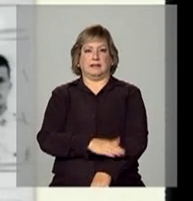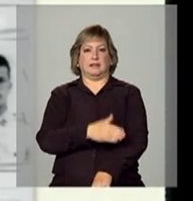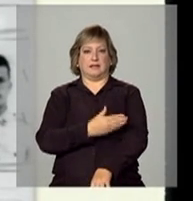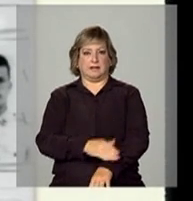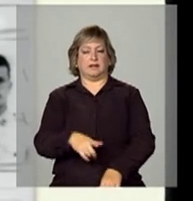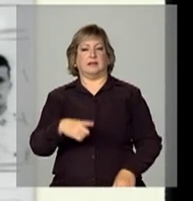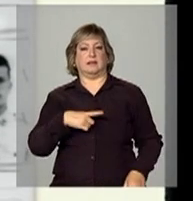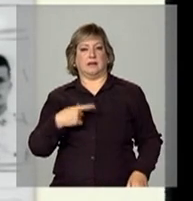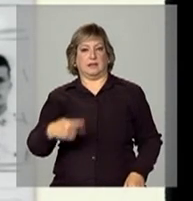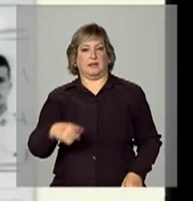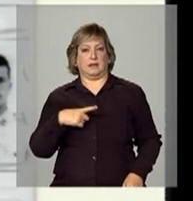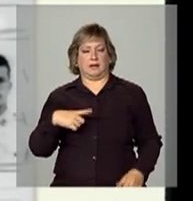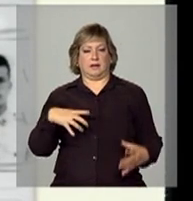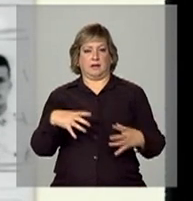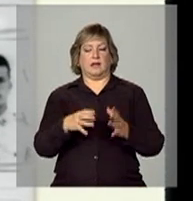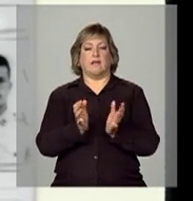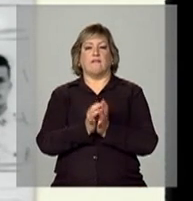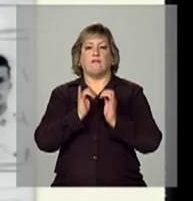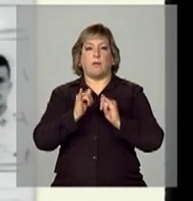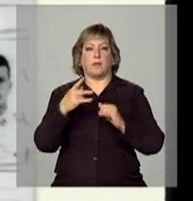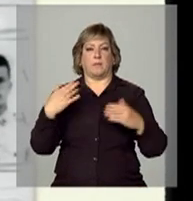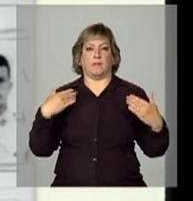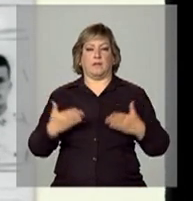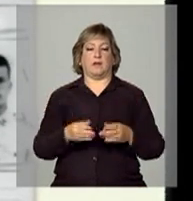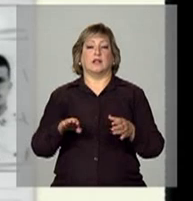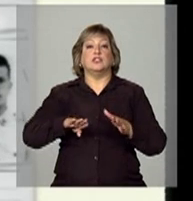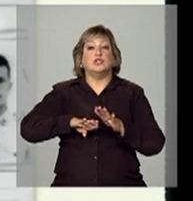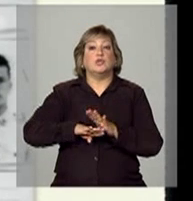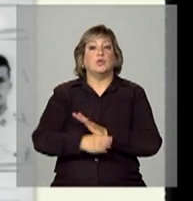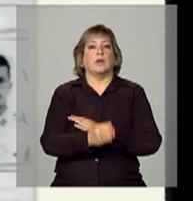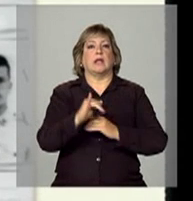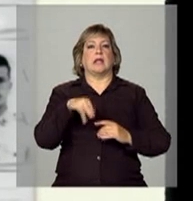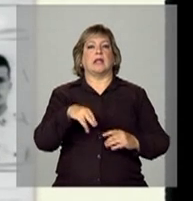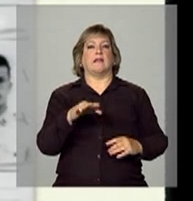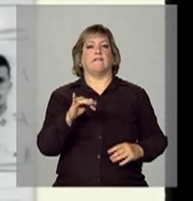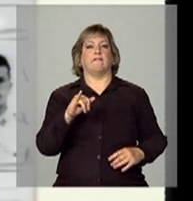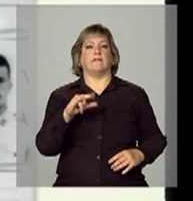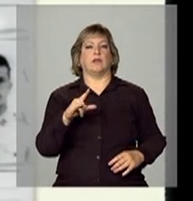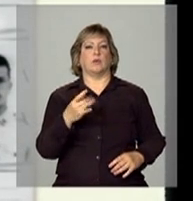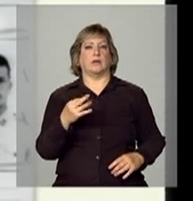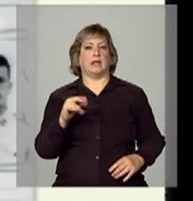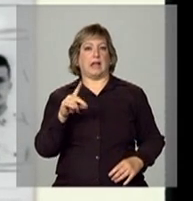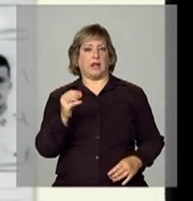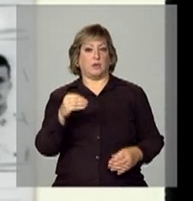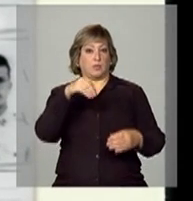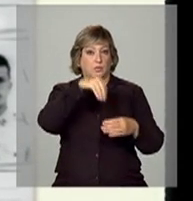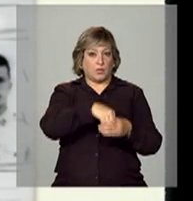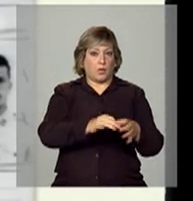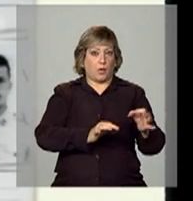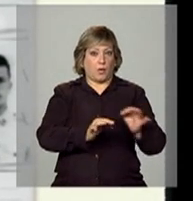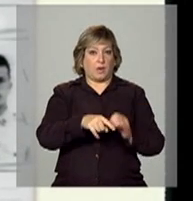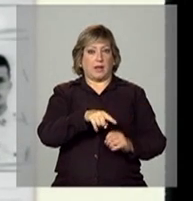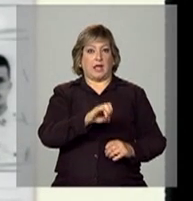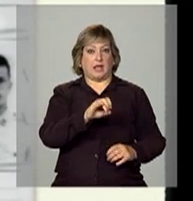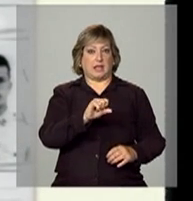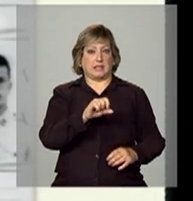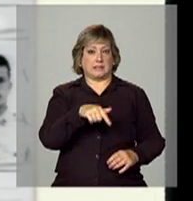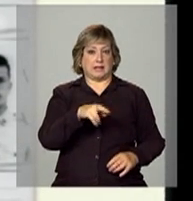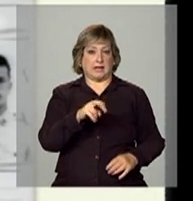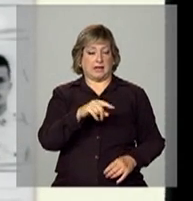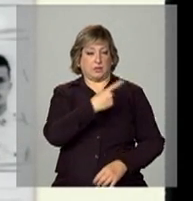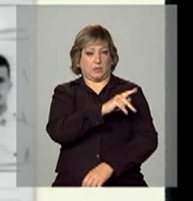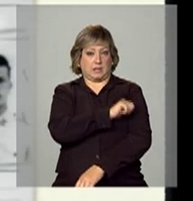CNMAR para se tornar um infiltrado nas organizações de esquerda do Rio de Janeiro em